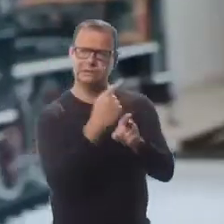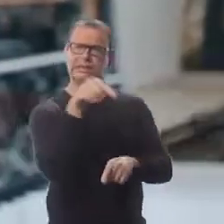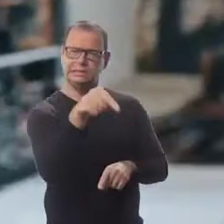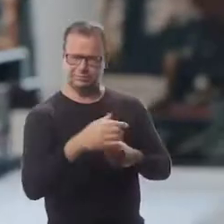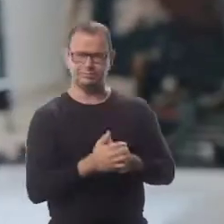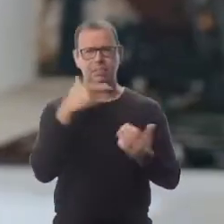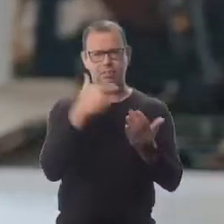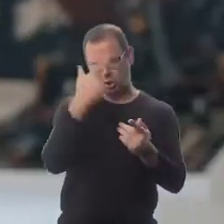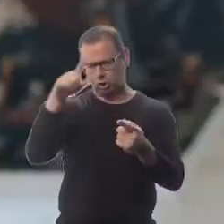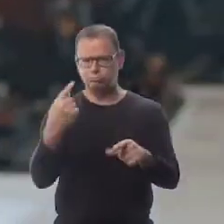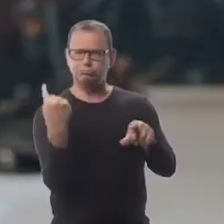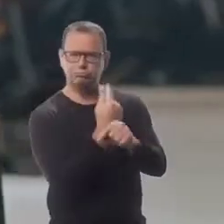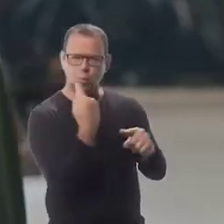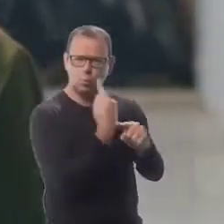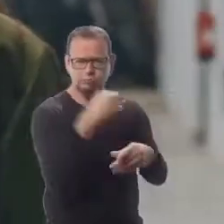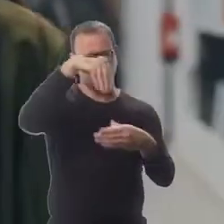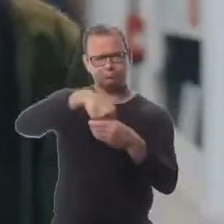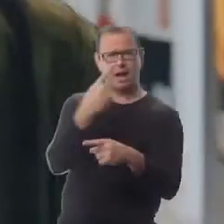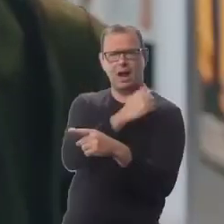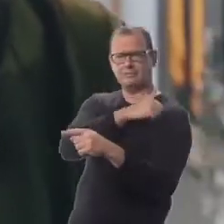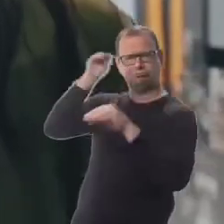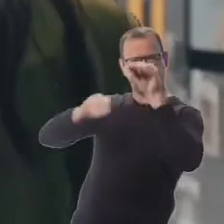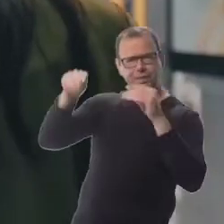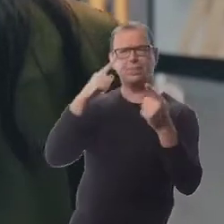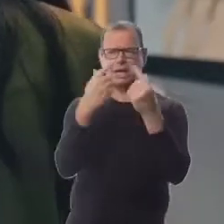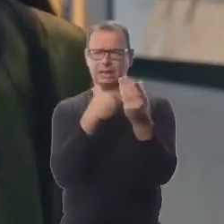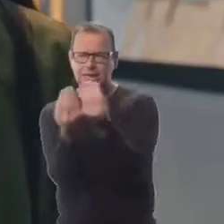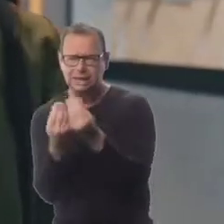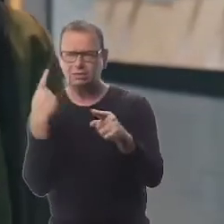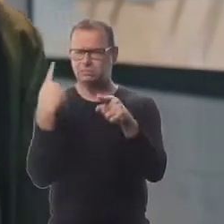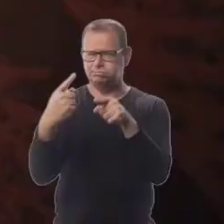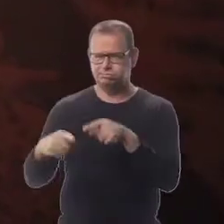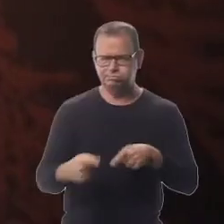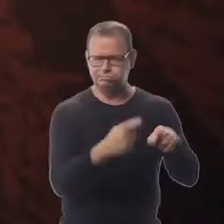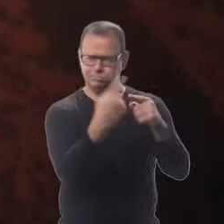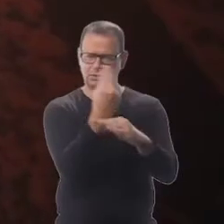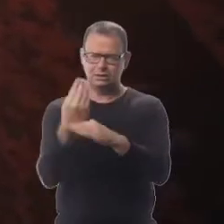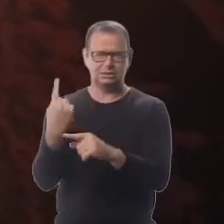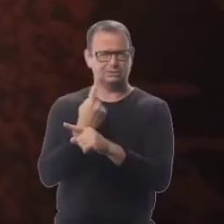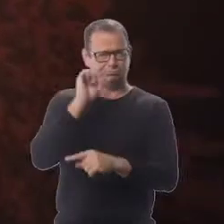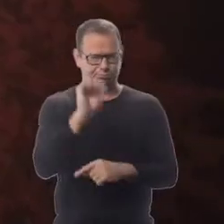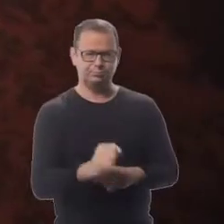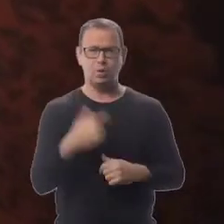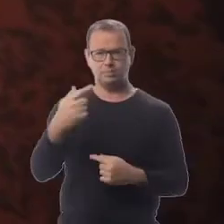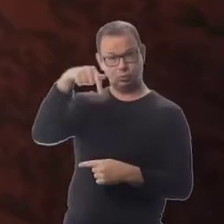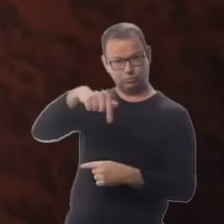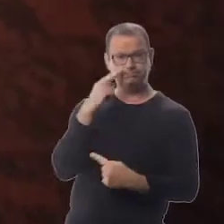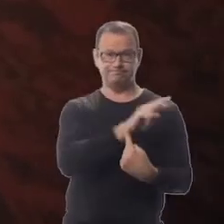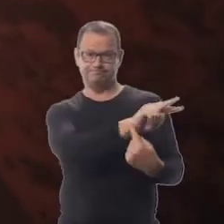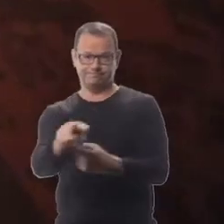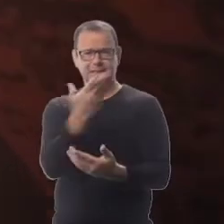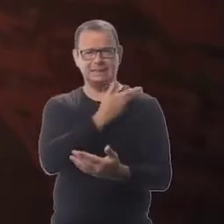podiam comprar bens alimentares, equipamentos para o lar, tecidos, entre outros artigos. Hoje mostra as peças mais pequenas da